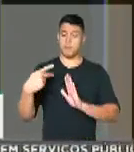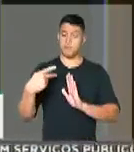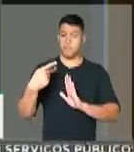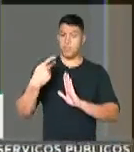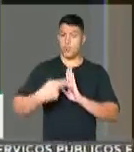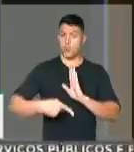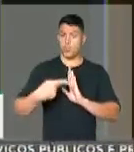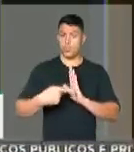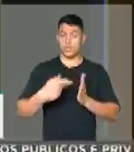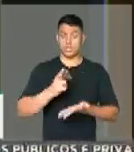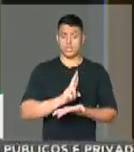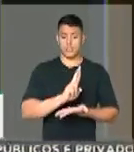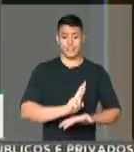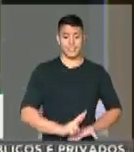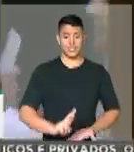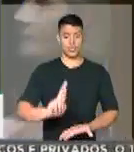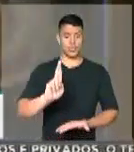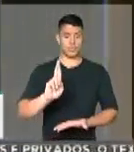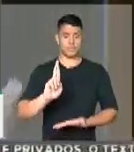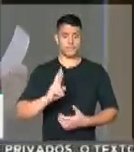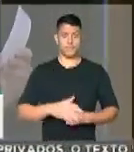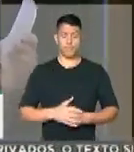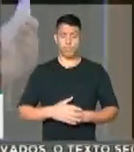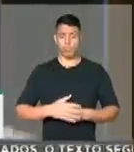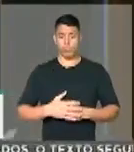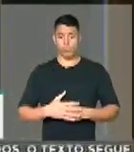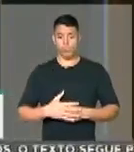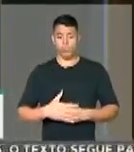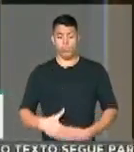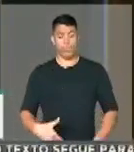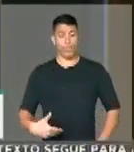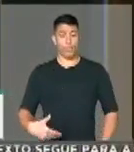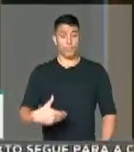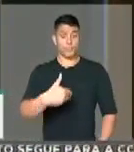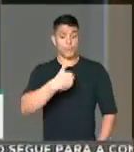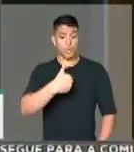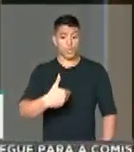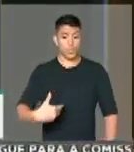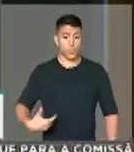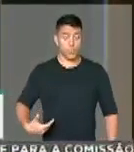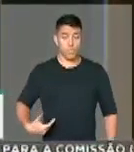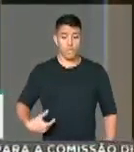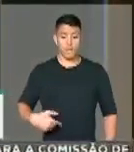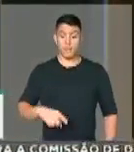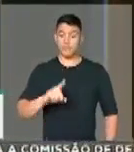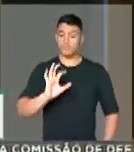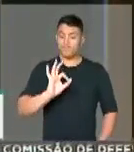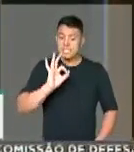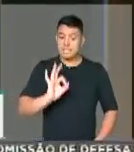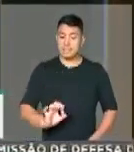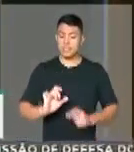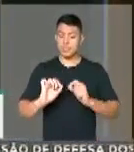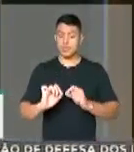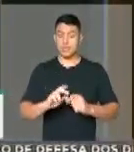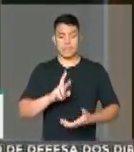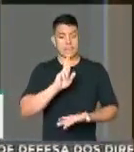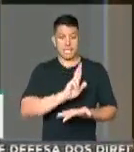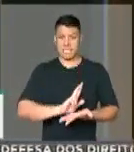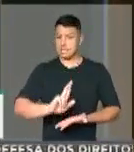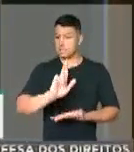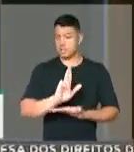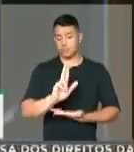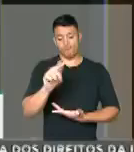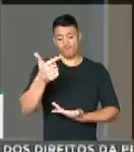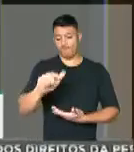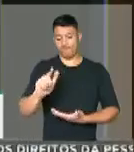Num Estado que é laico, cada um e cada uma de nós tem direito a ter a religião que